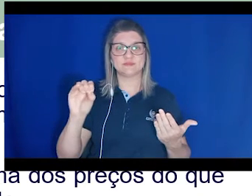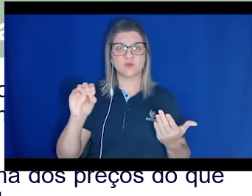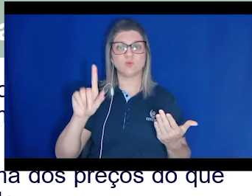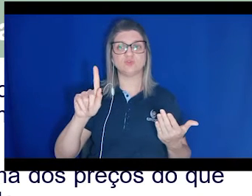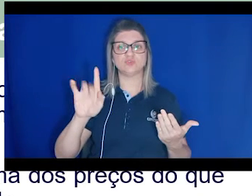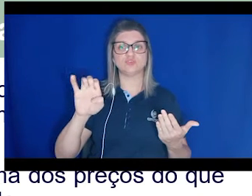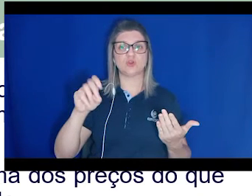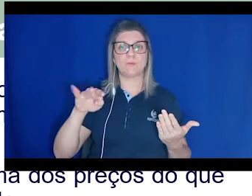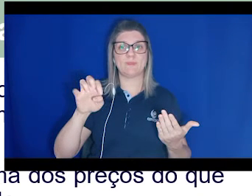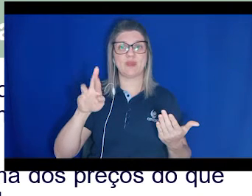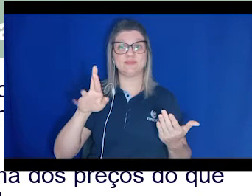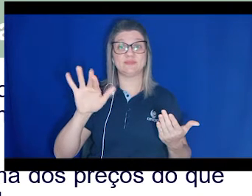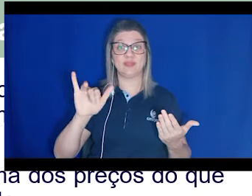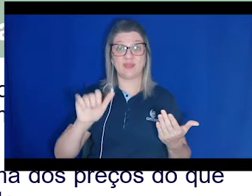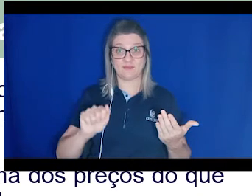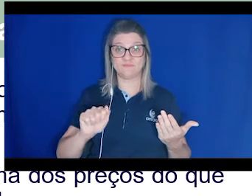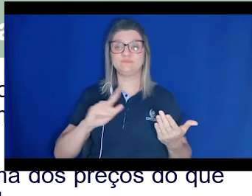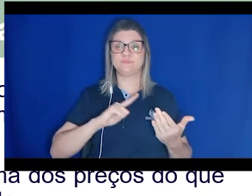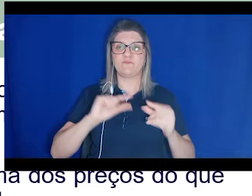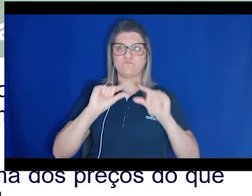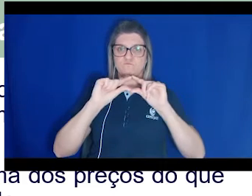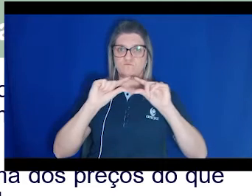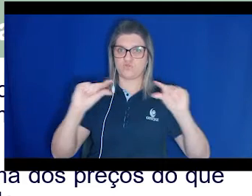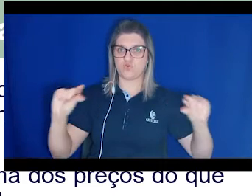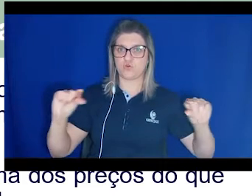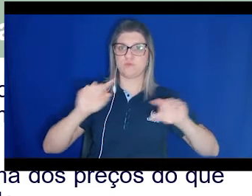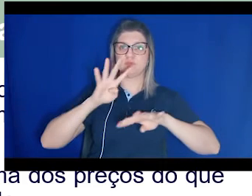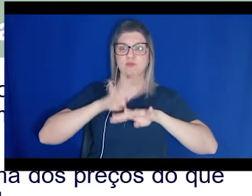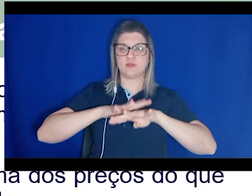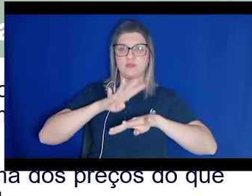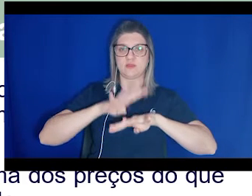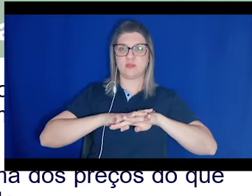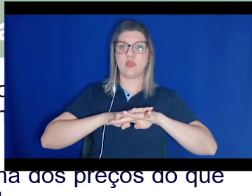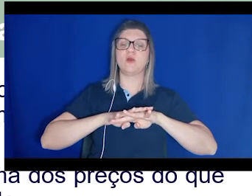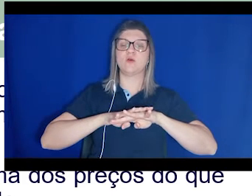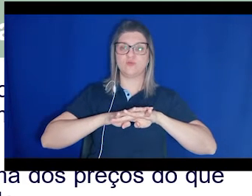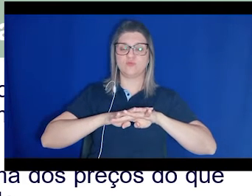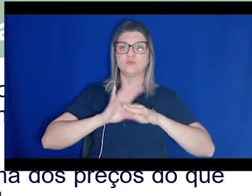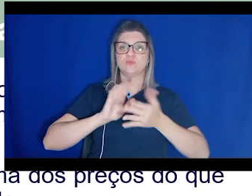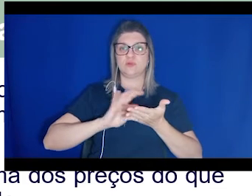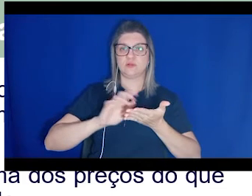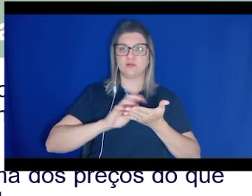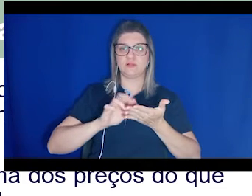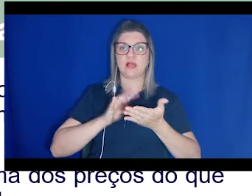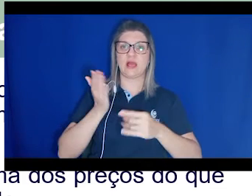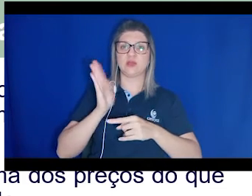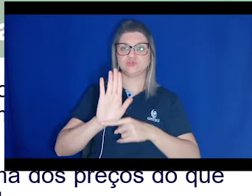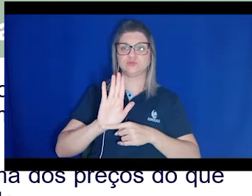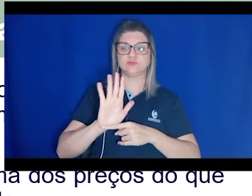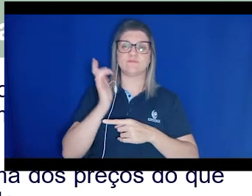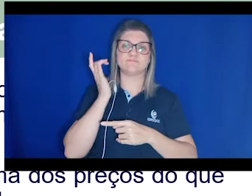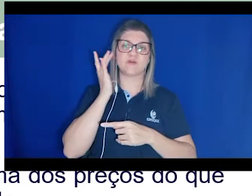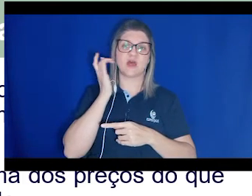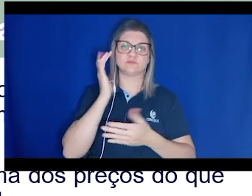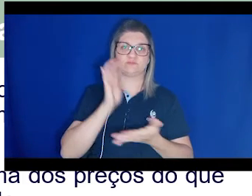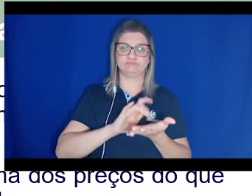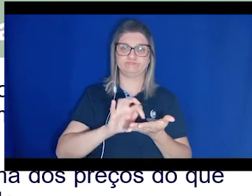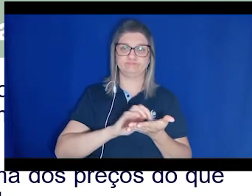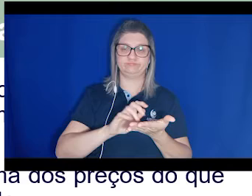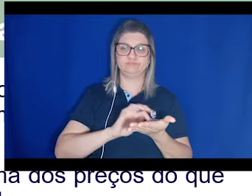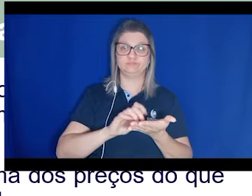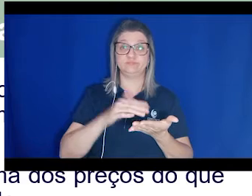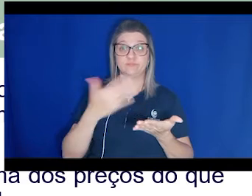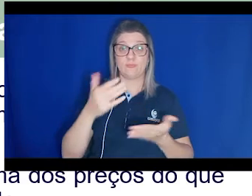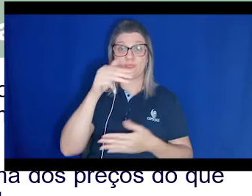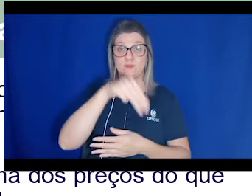Existe uma fórmula para cada cálculo aproximado, que é utilizado para facilitar o cálculo manual. Portanto, gente, a